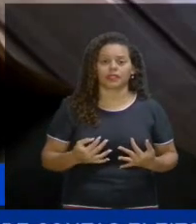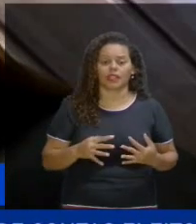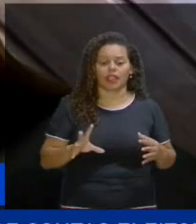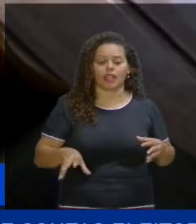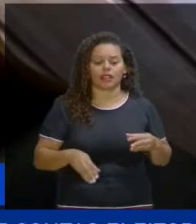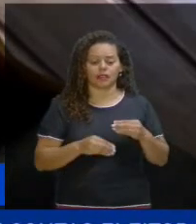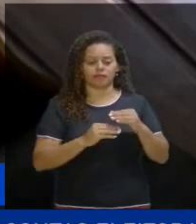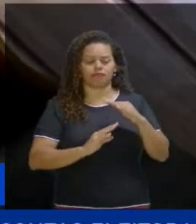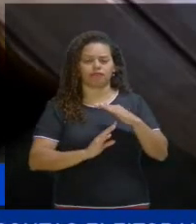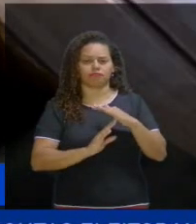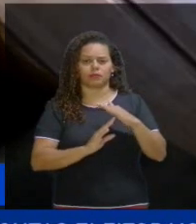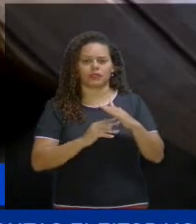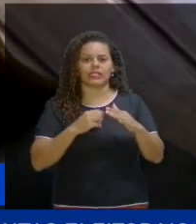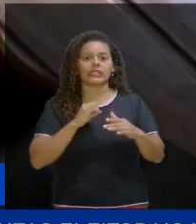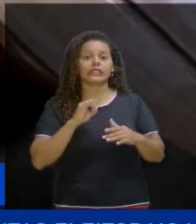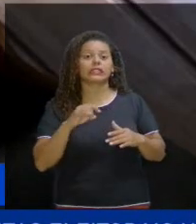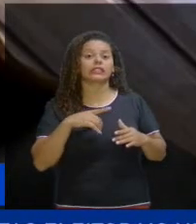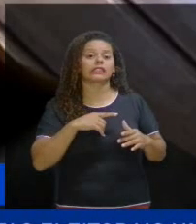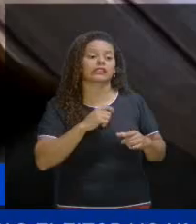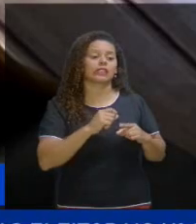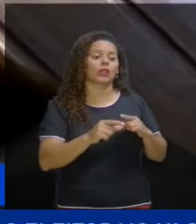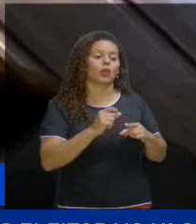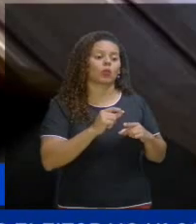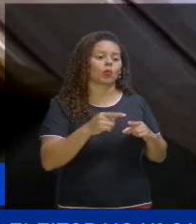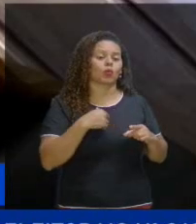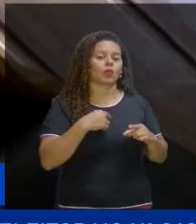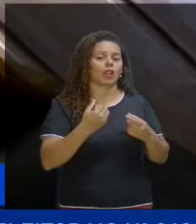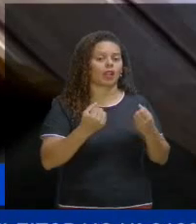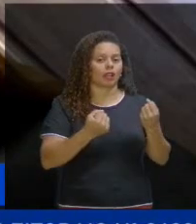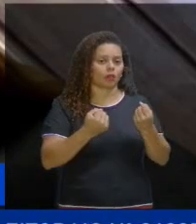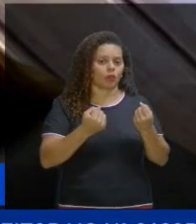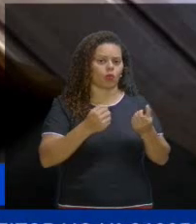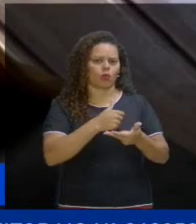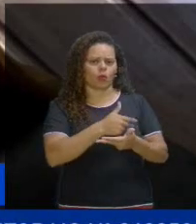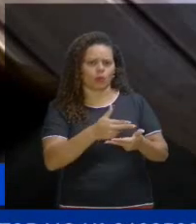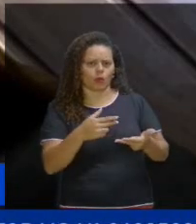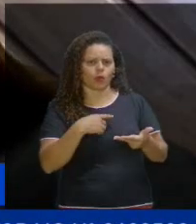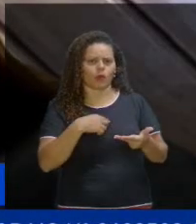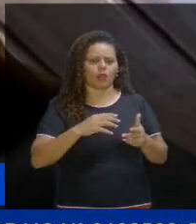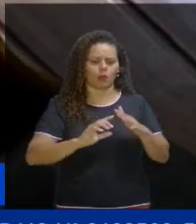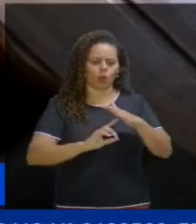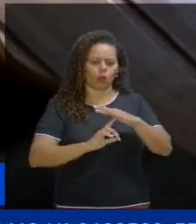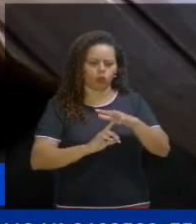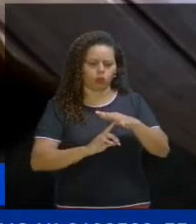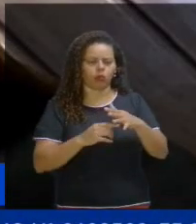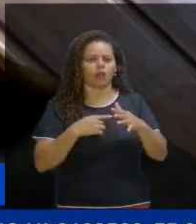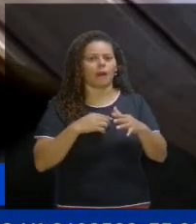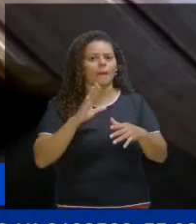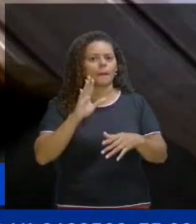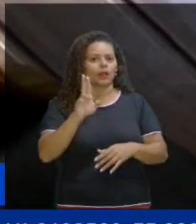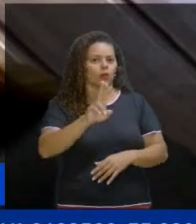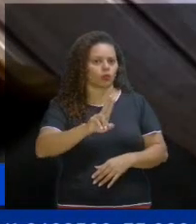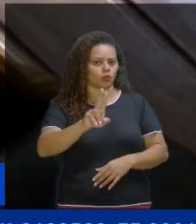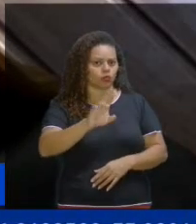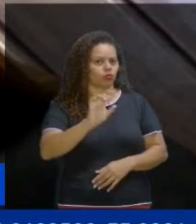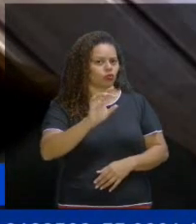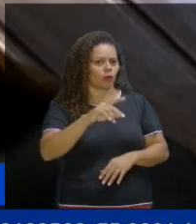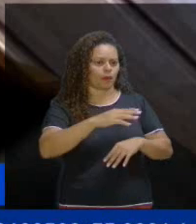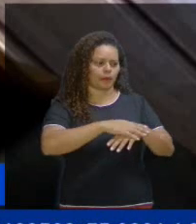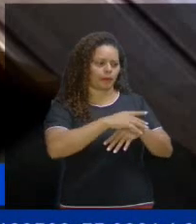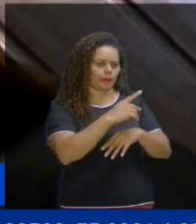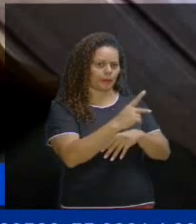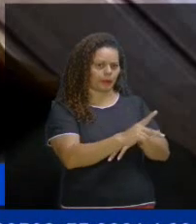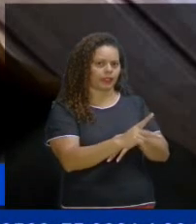despesas decorrentes da alocação de veículos automotores, aí compreendido apenas aqueles de uso em via terrestre, não